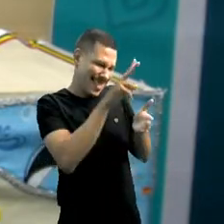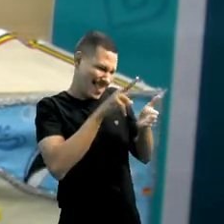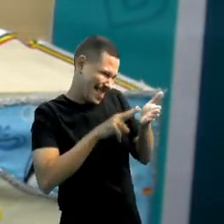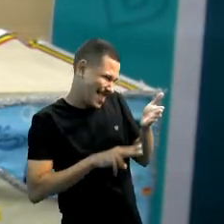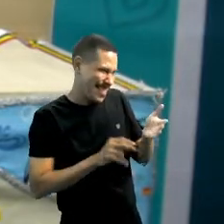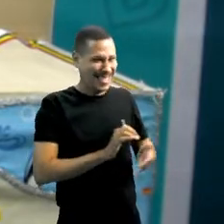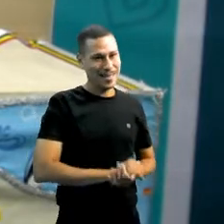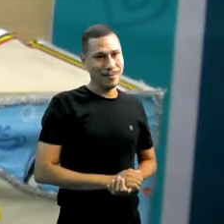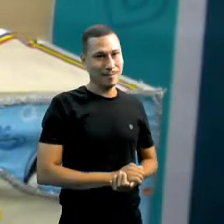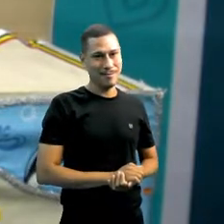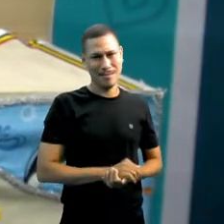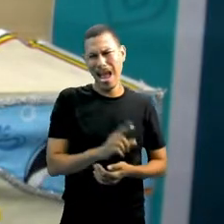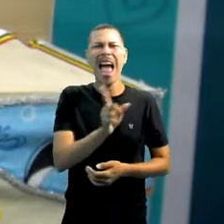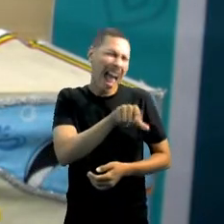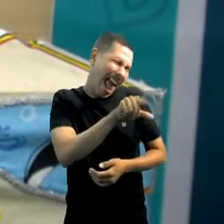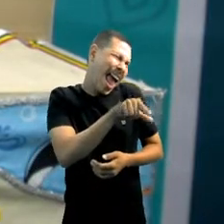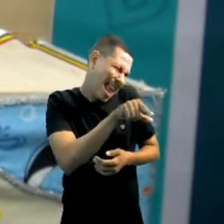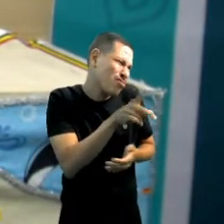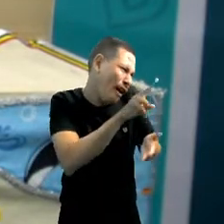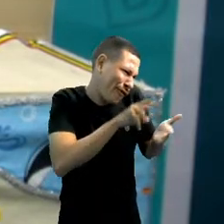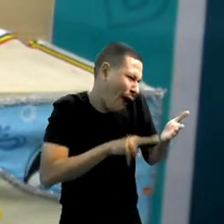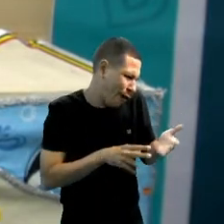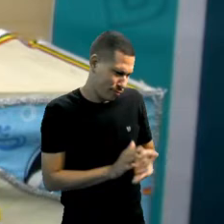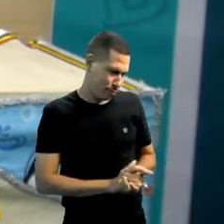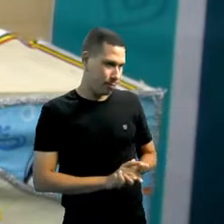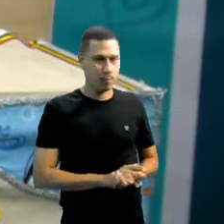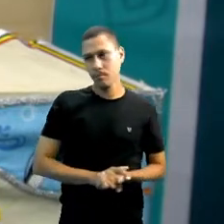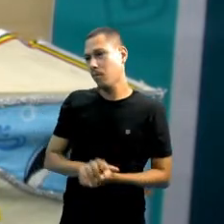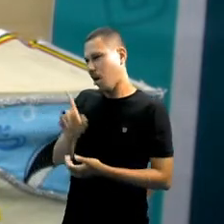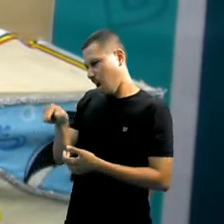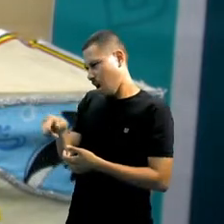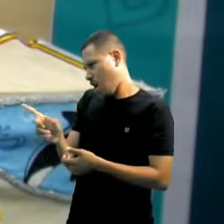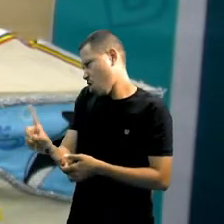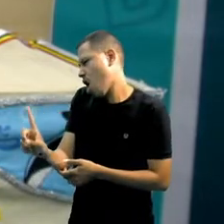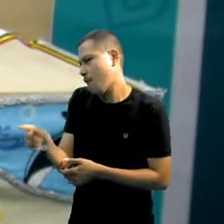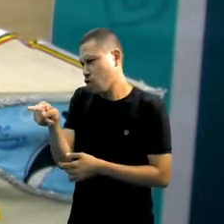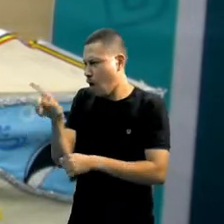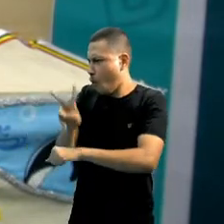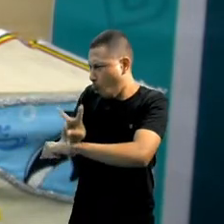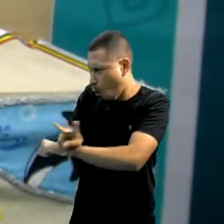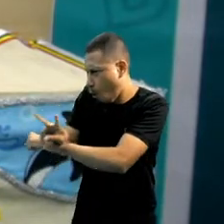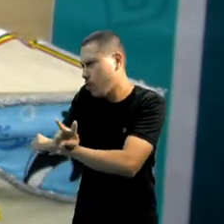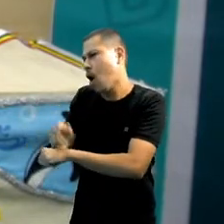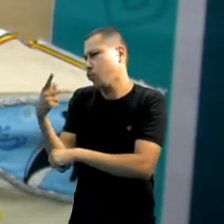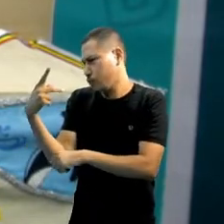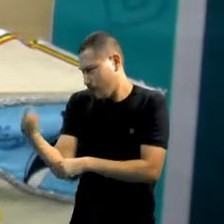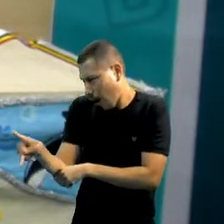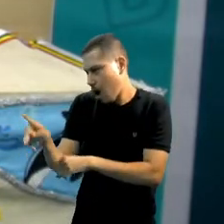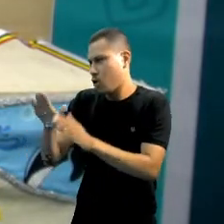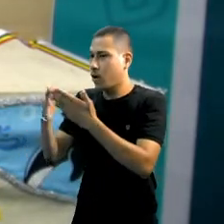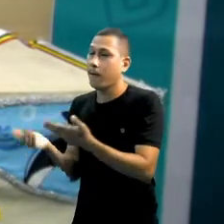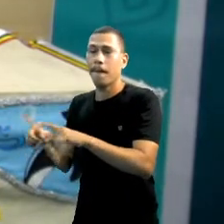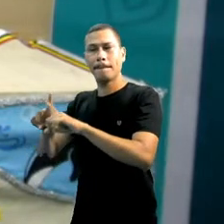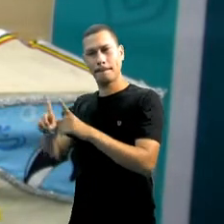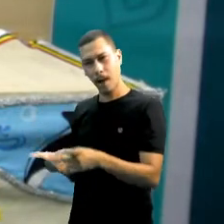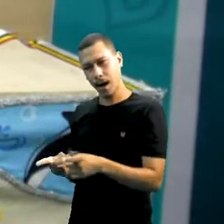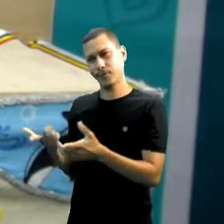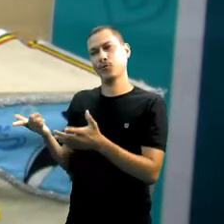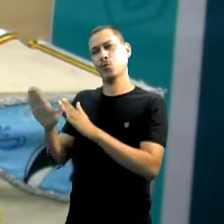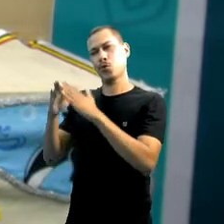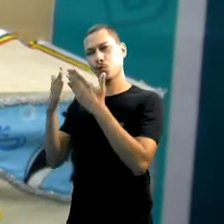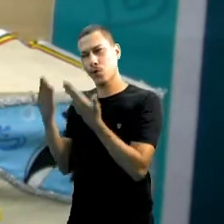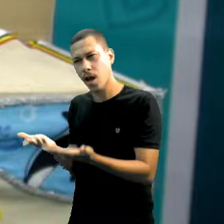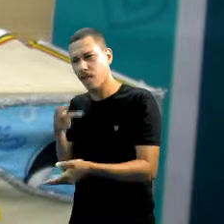Leiturinha. Não. Eu cuido do meu livro. É, você cuida do livro, dos seus livros. Mas desses livros